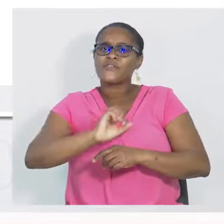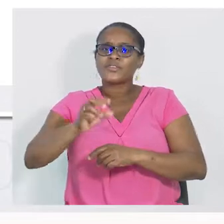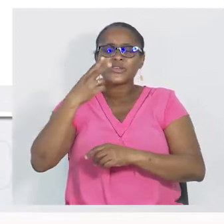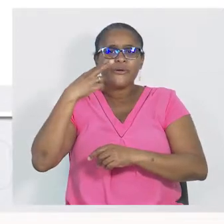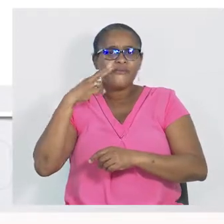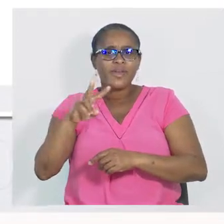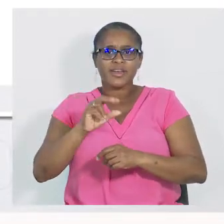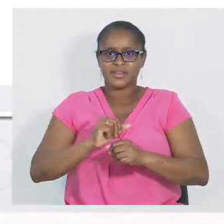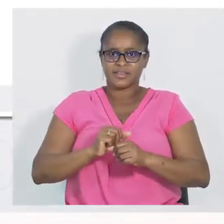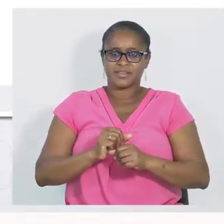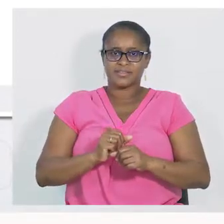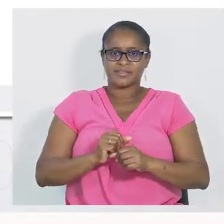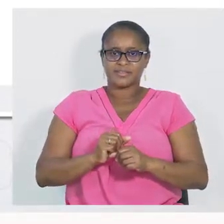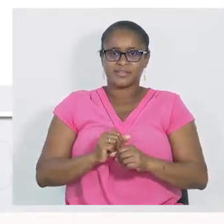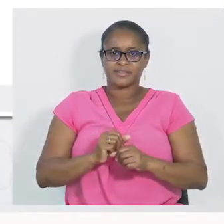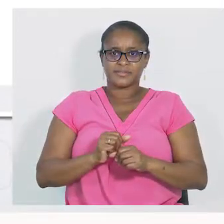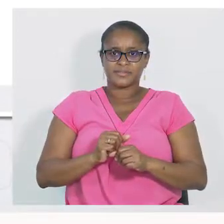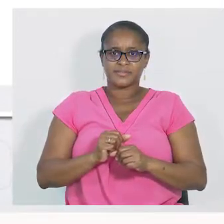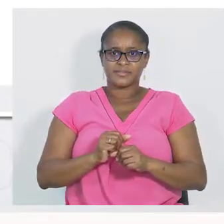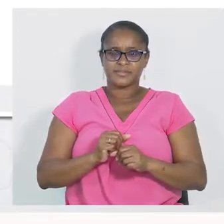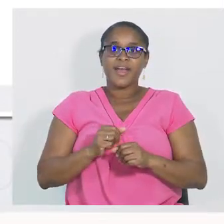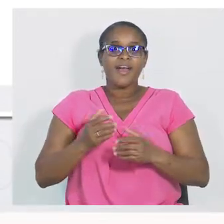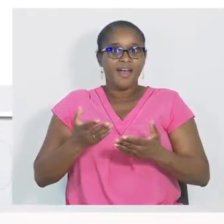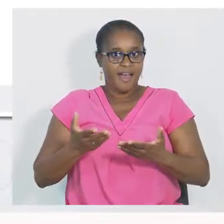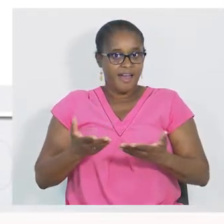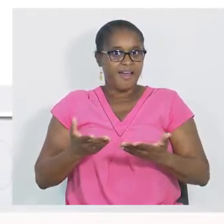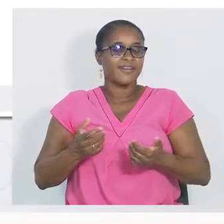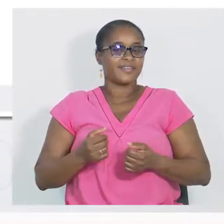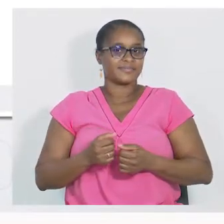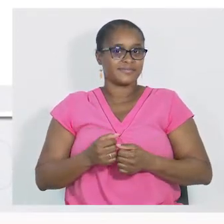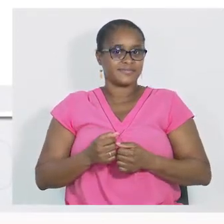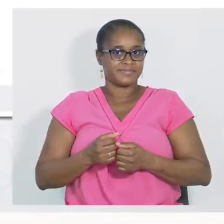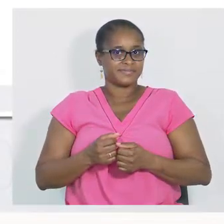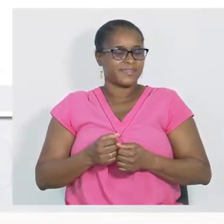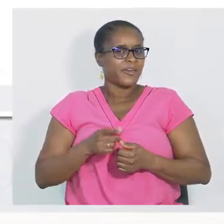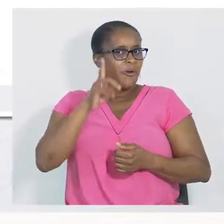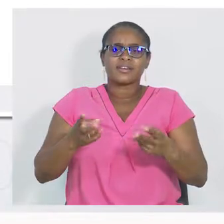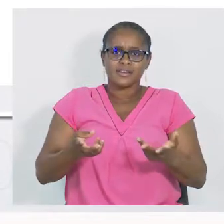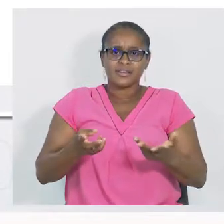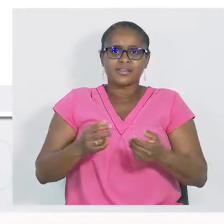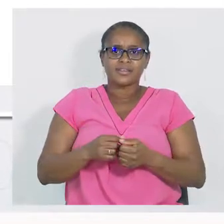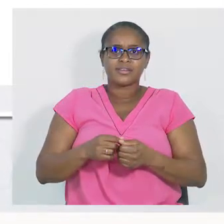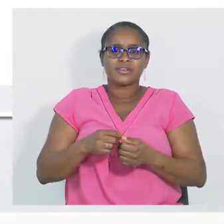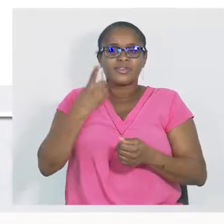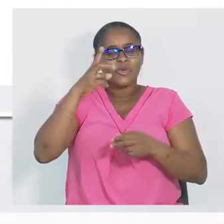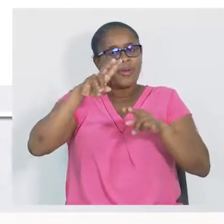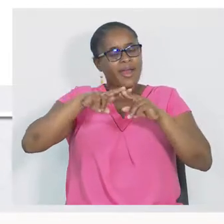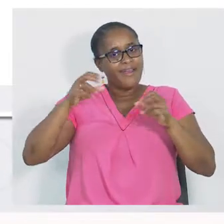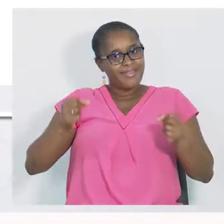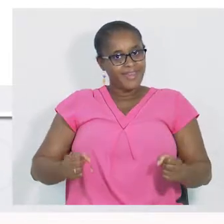vida. Aliás, cheia de vida. Então vamos lá ver.